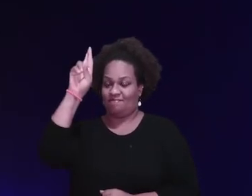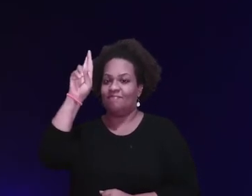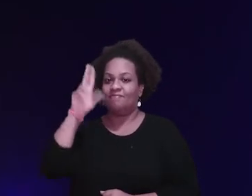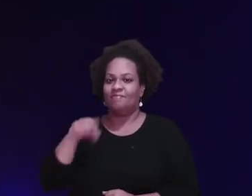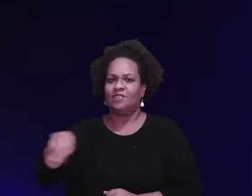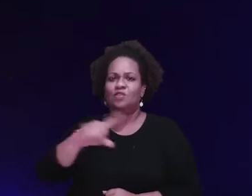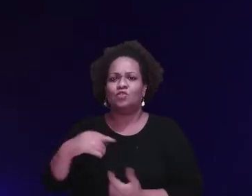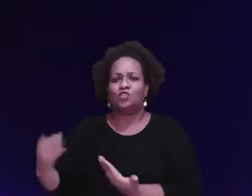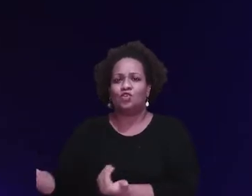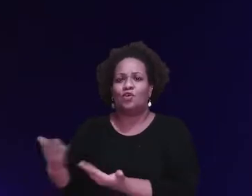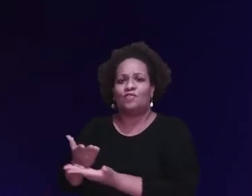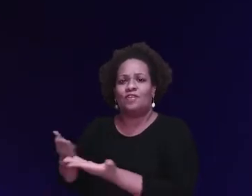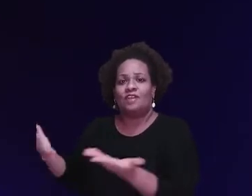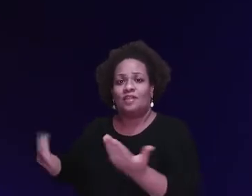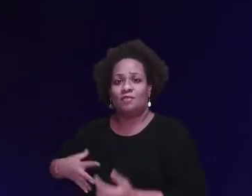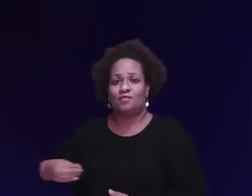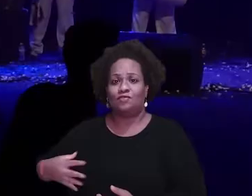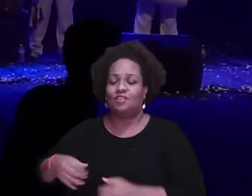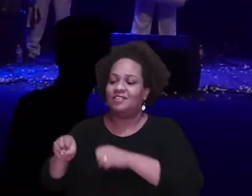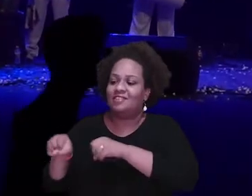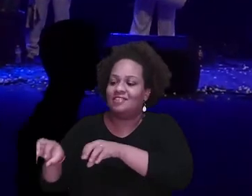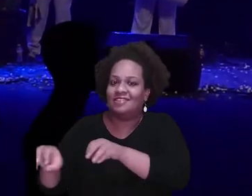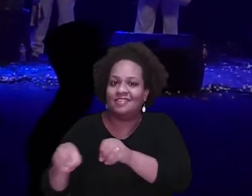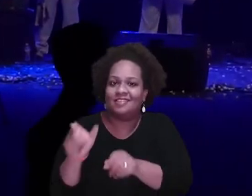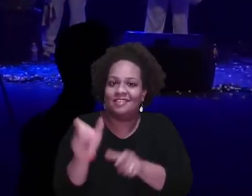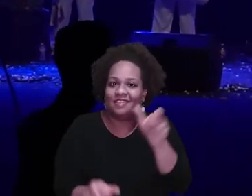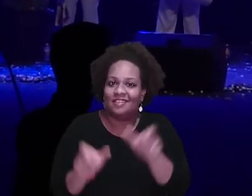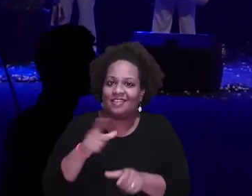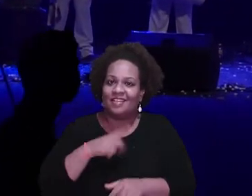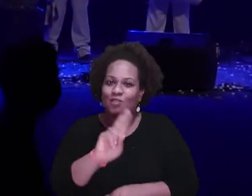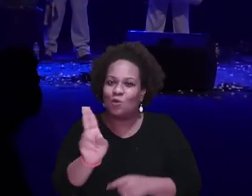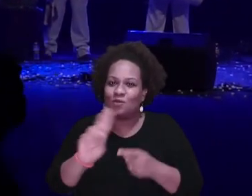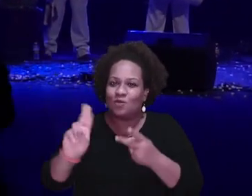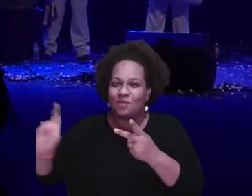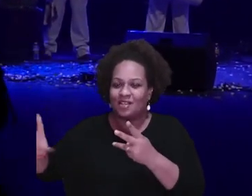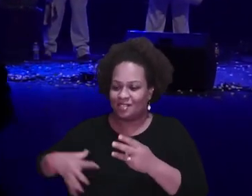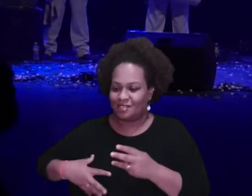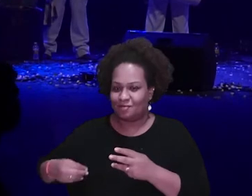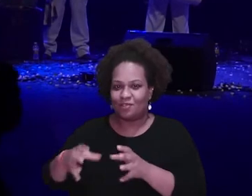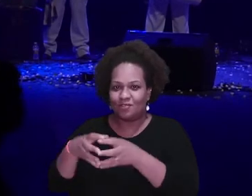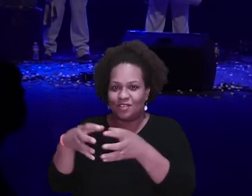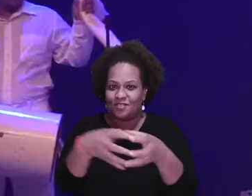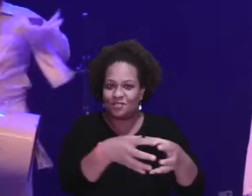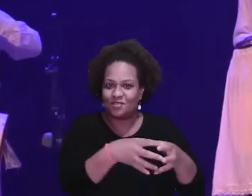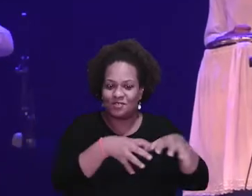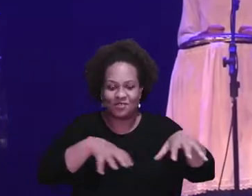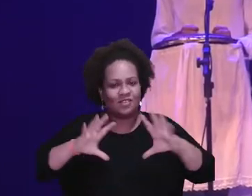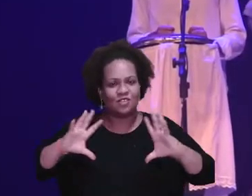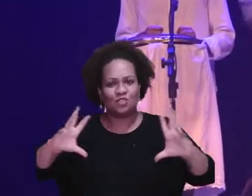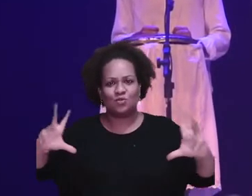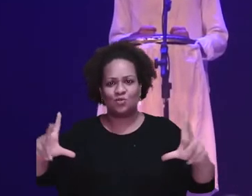yalorixá a juventude aqui são nossos filhos eu cheguei e anotei Maíra e nails meus filhos e